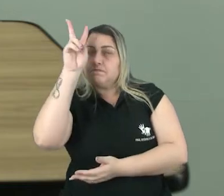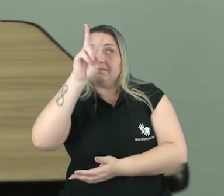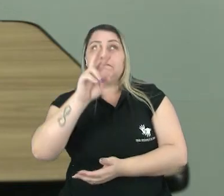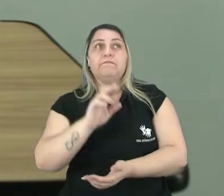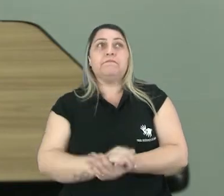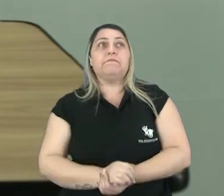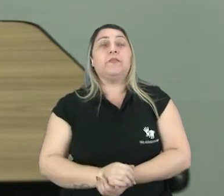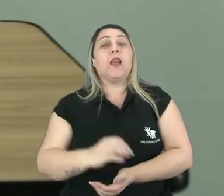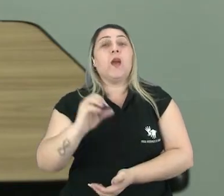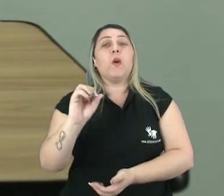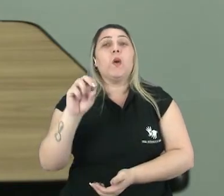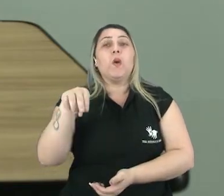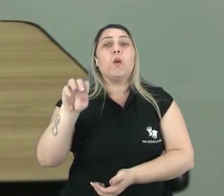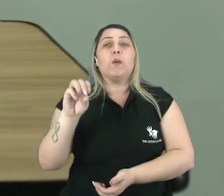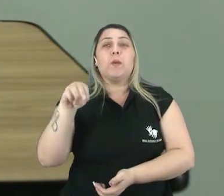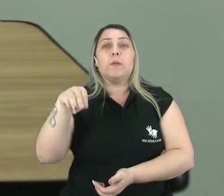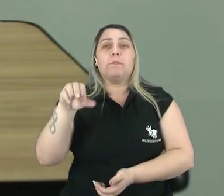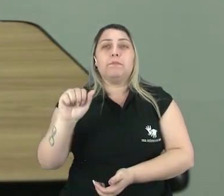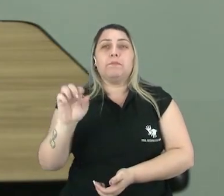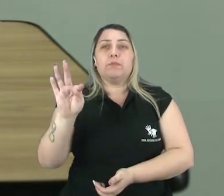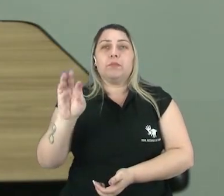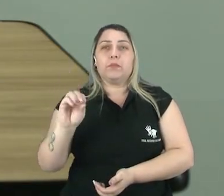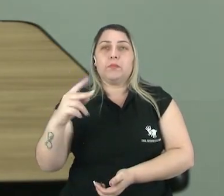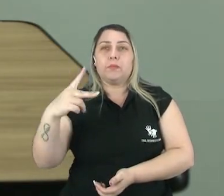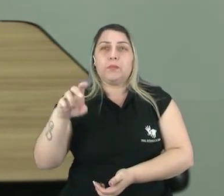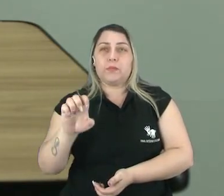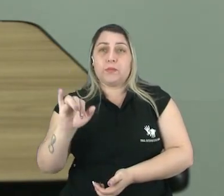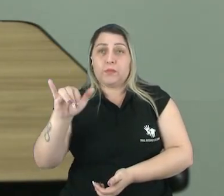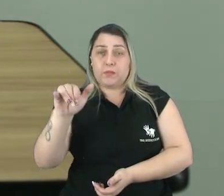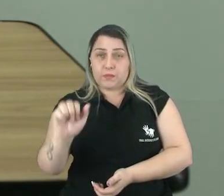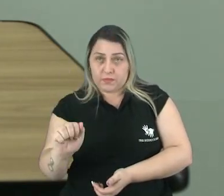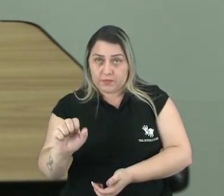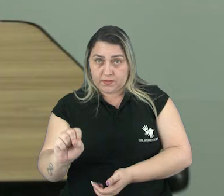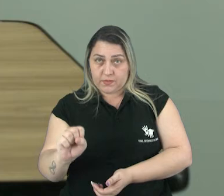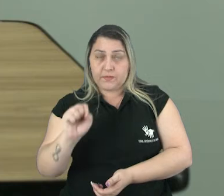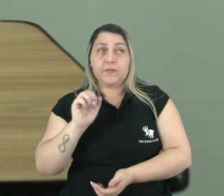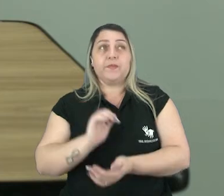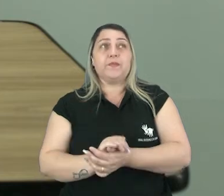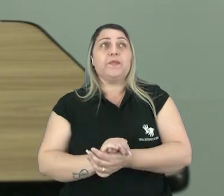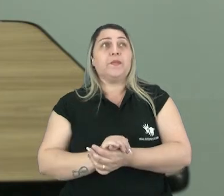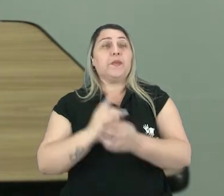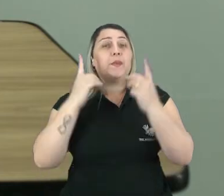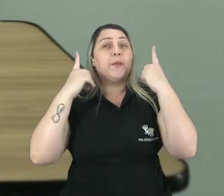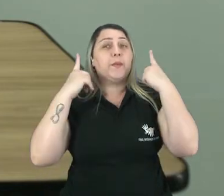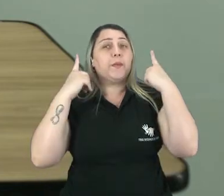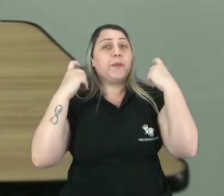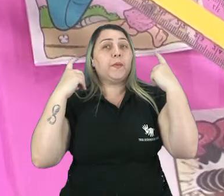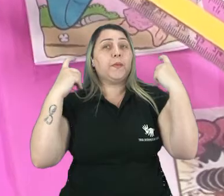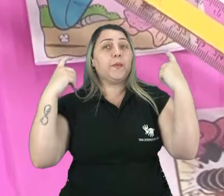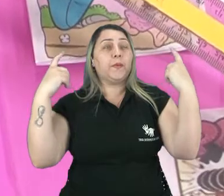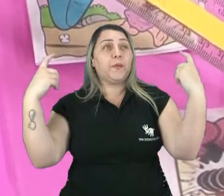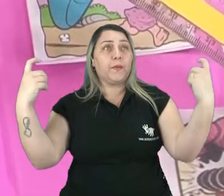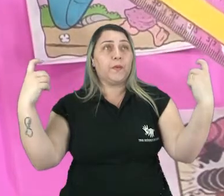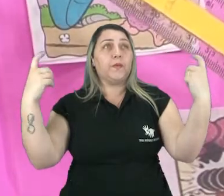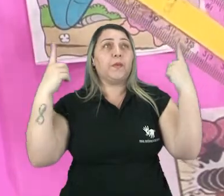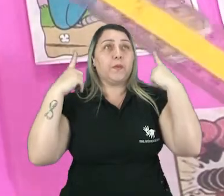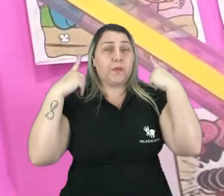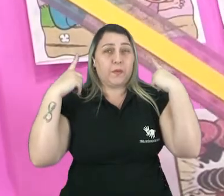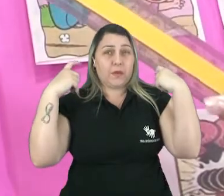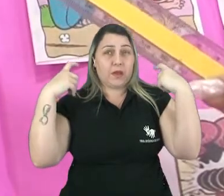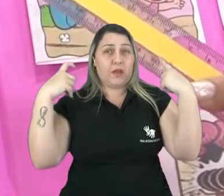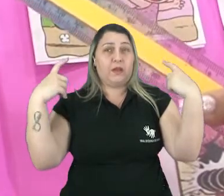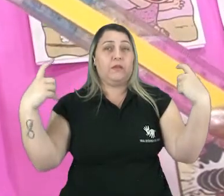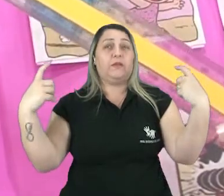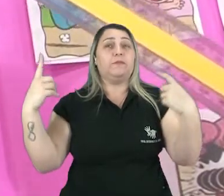as onomatopeias. As onomatopeias são estes barulhos dos ruídos, os sons dos